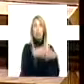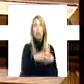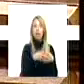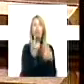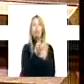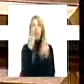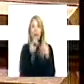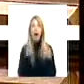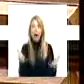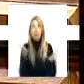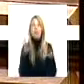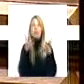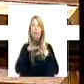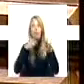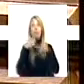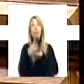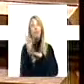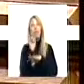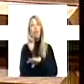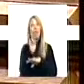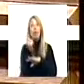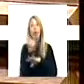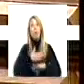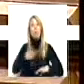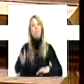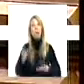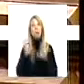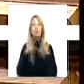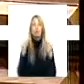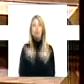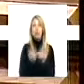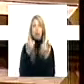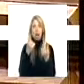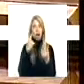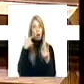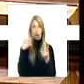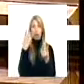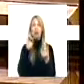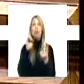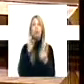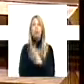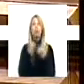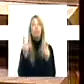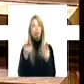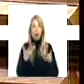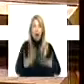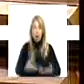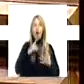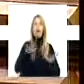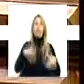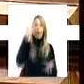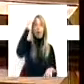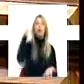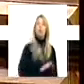dado por via do custo do passo social. E isto é extraordinariamente importante, porque pode colher frutos certamente no presente,